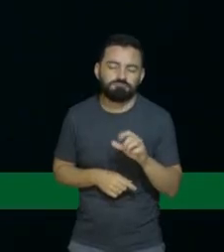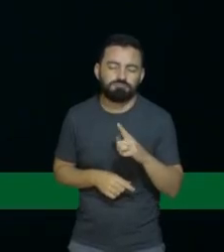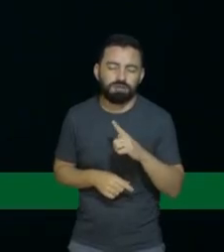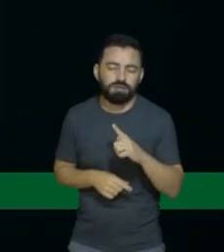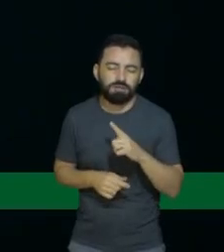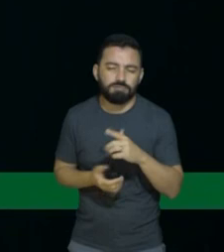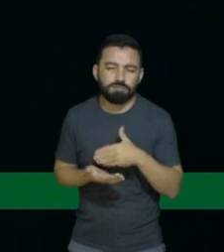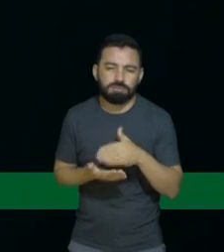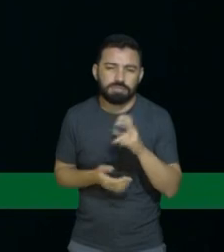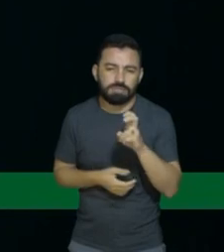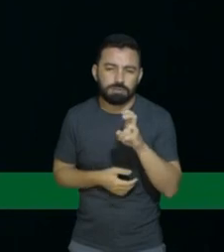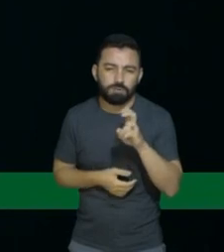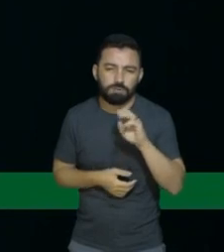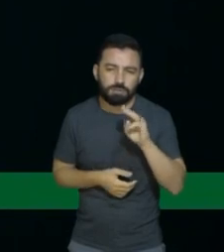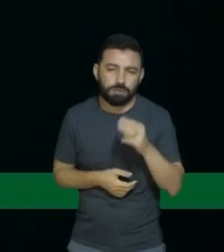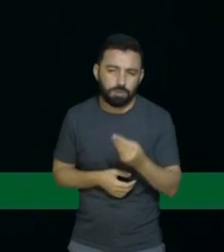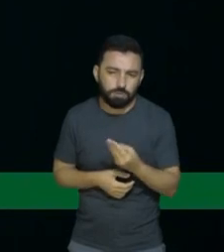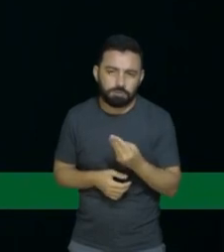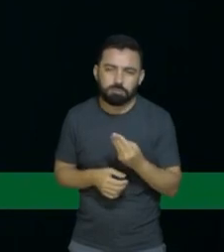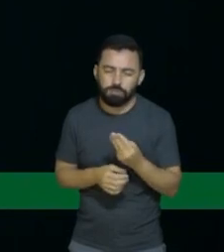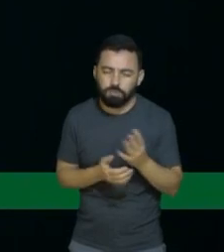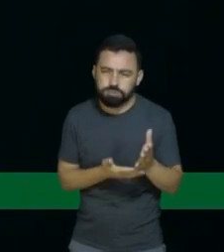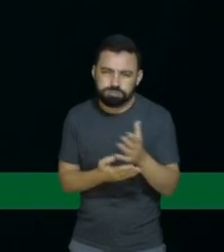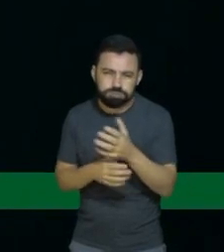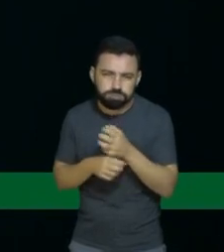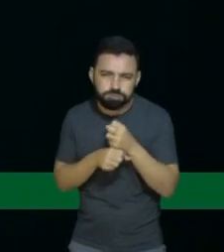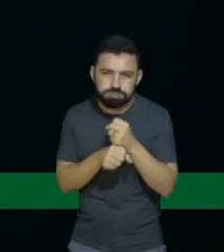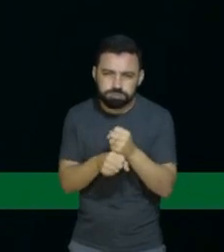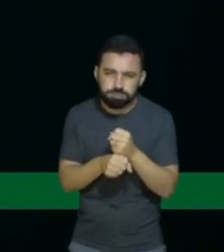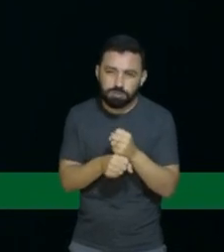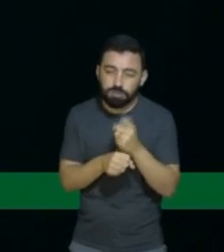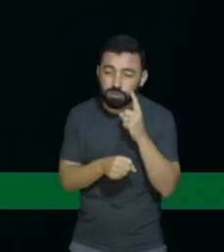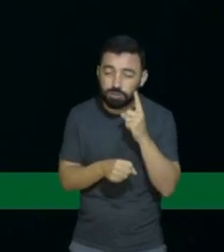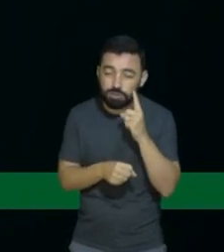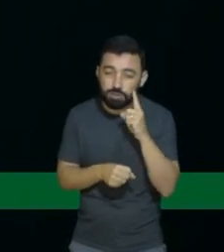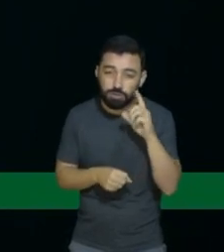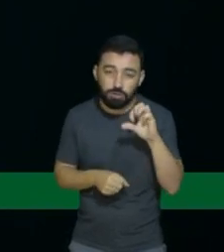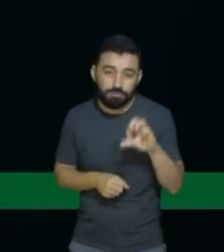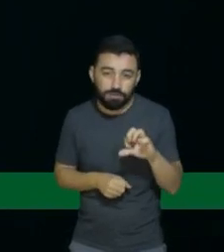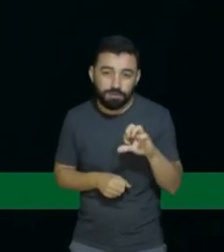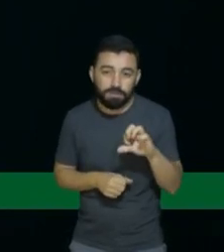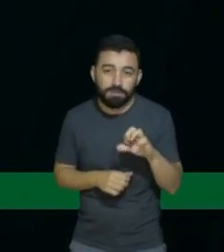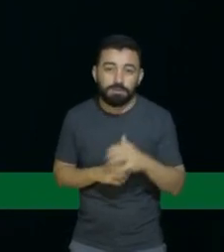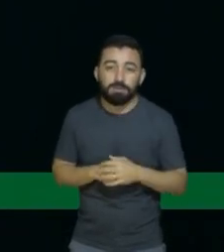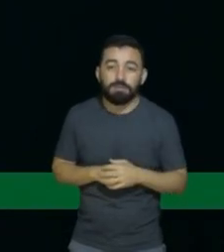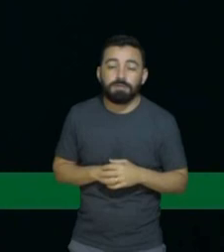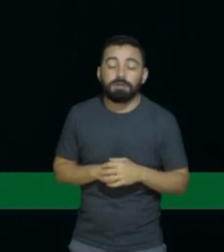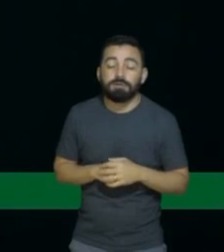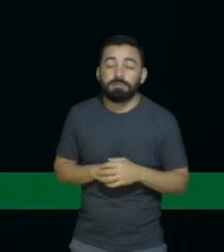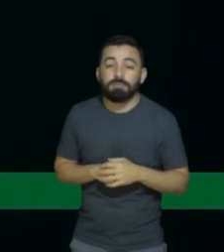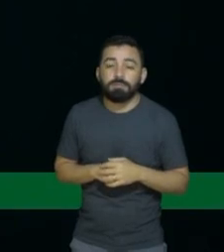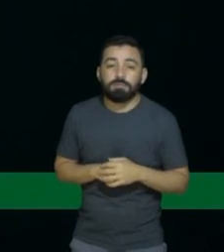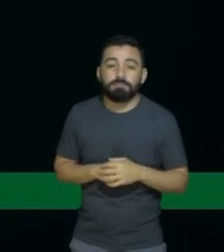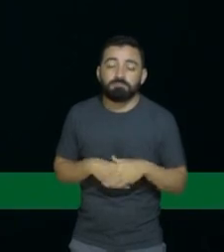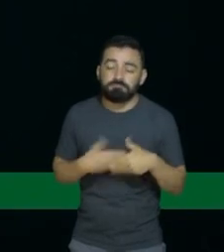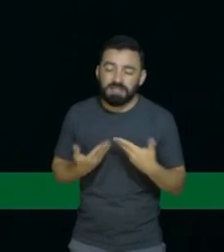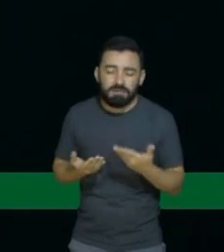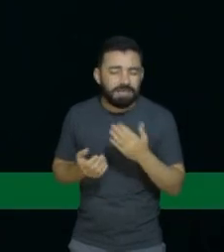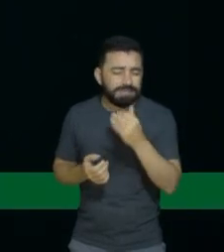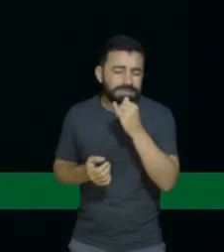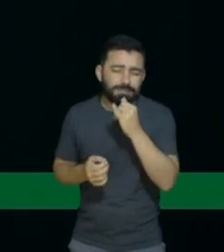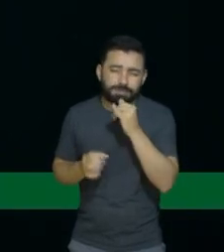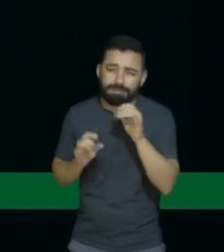milhões em 9 dias e e isso aí alavancou o início das obras da Renal Vida então é um grande exemplo